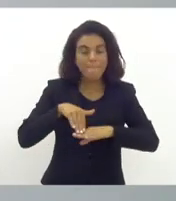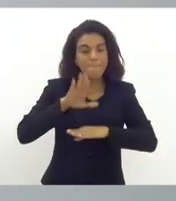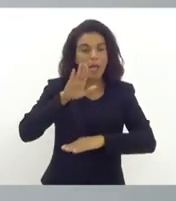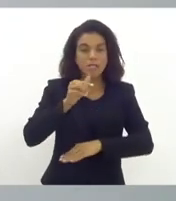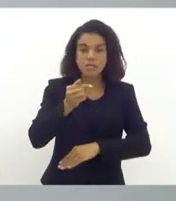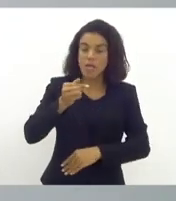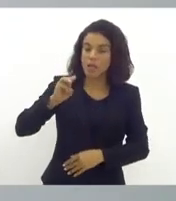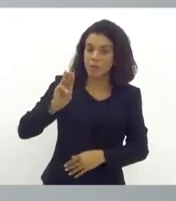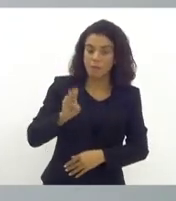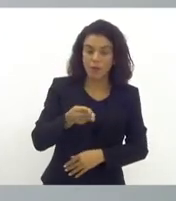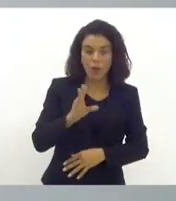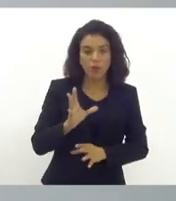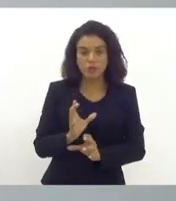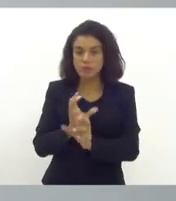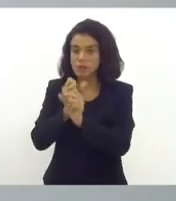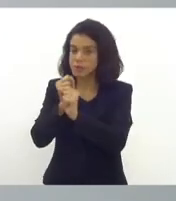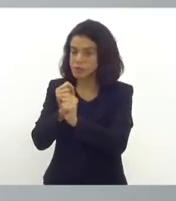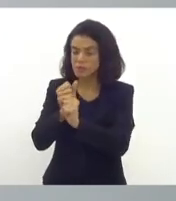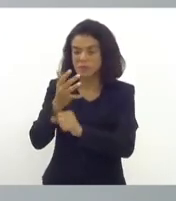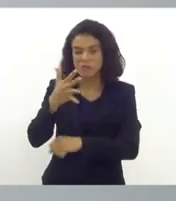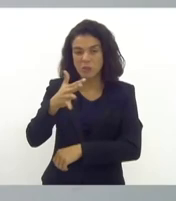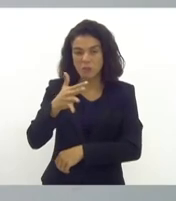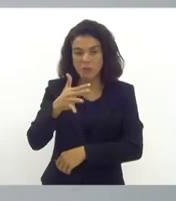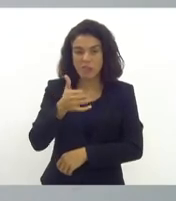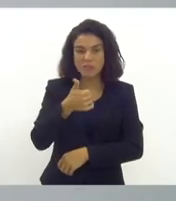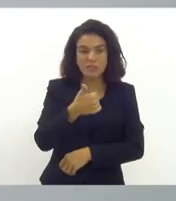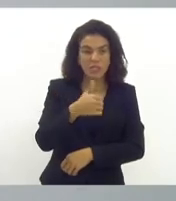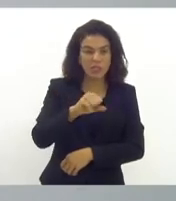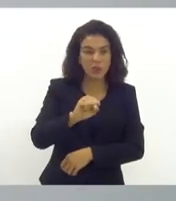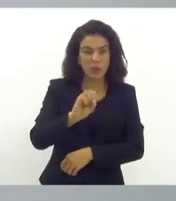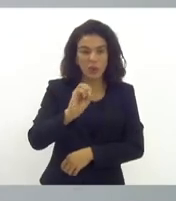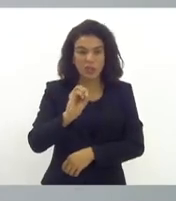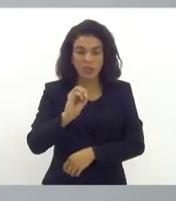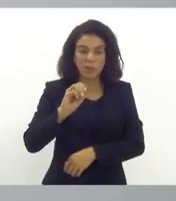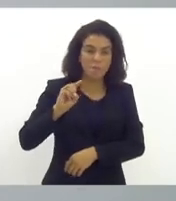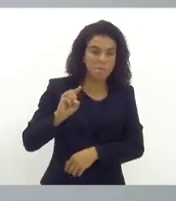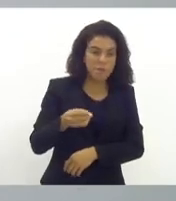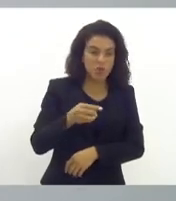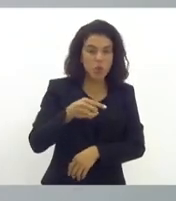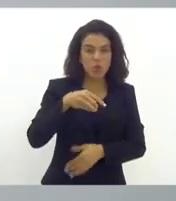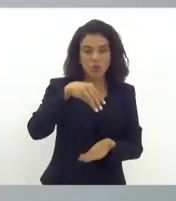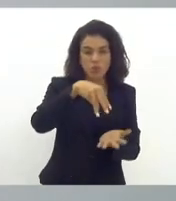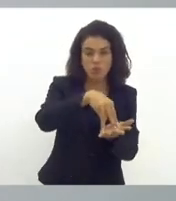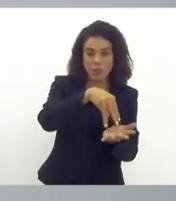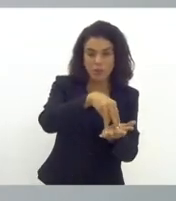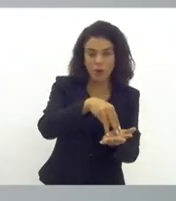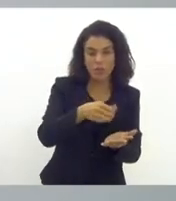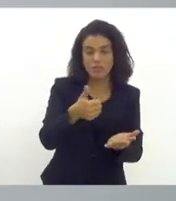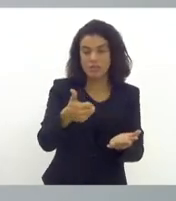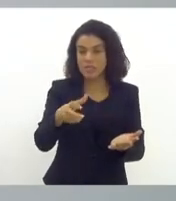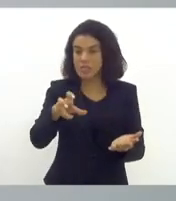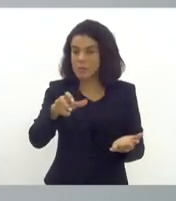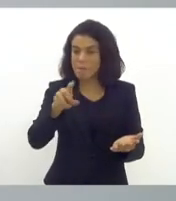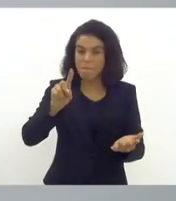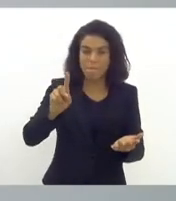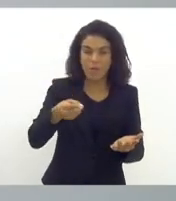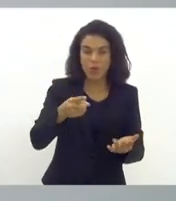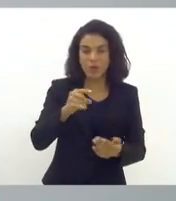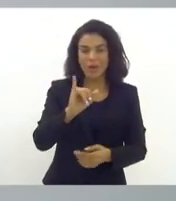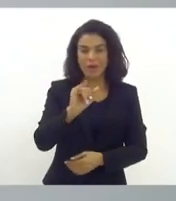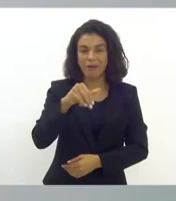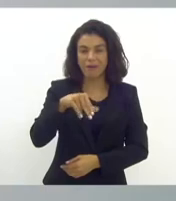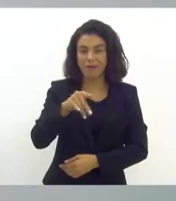né somando aí mais ou menos uns 180 mil ali no Sambódromo 150 mil na